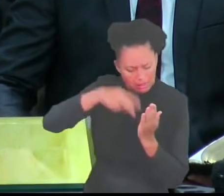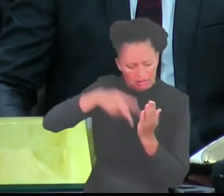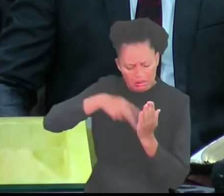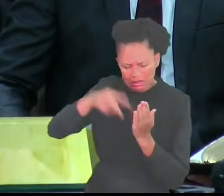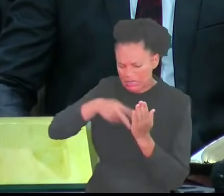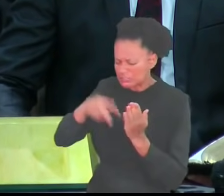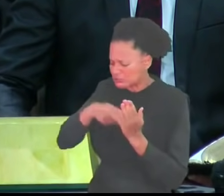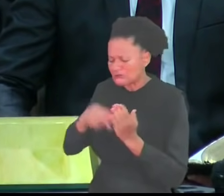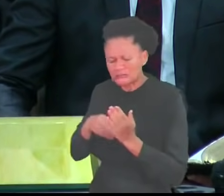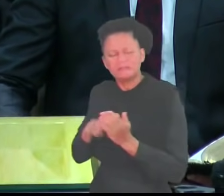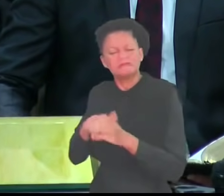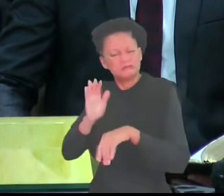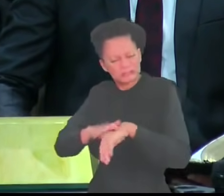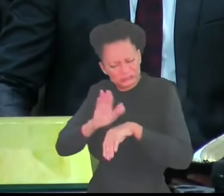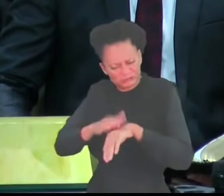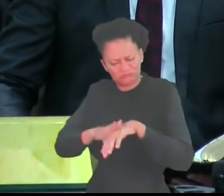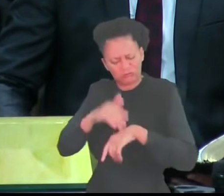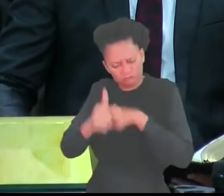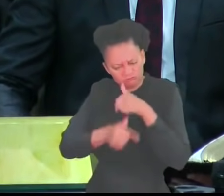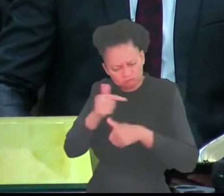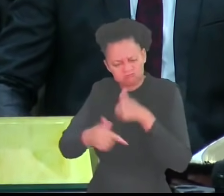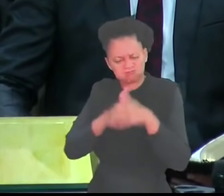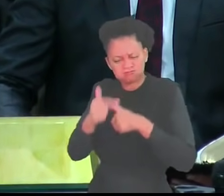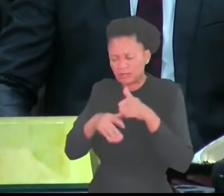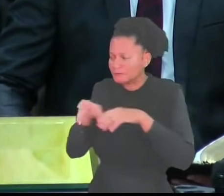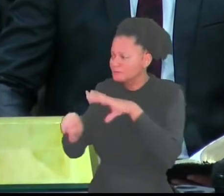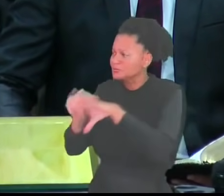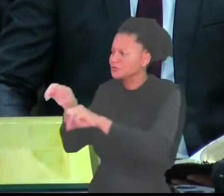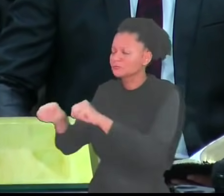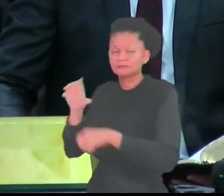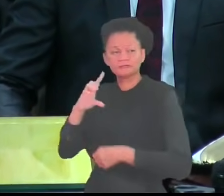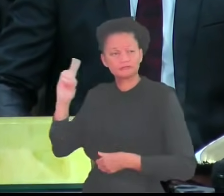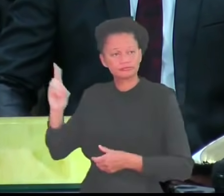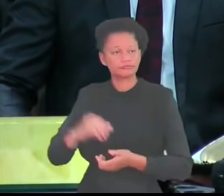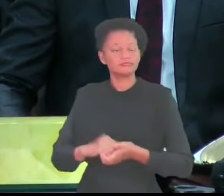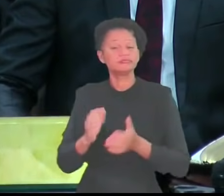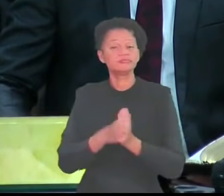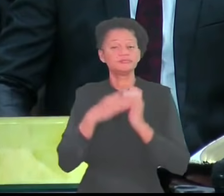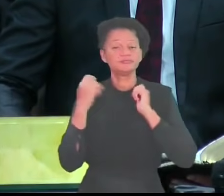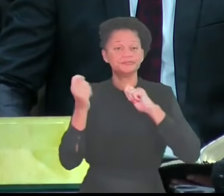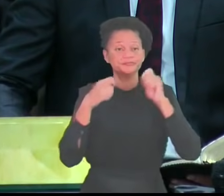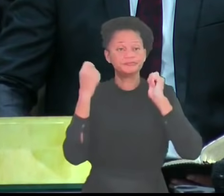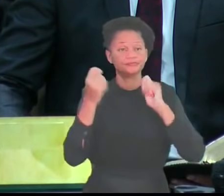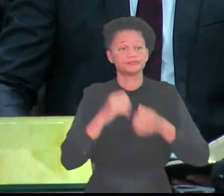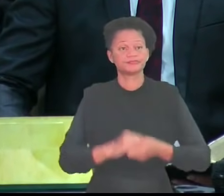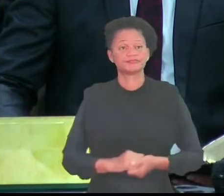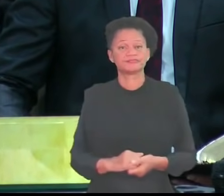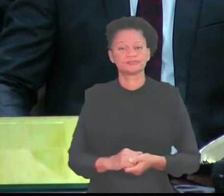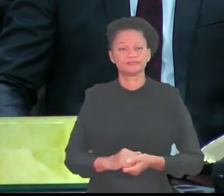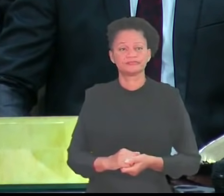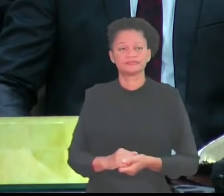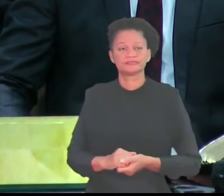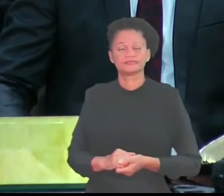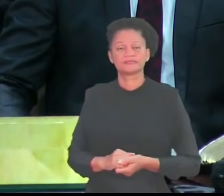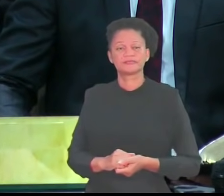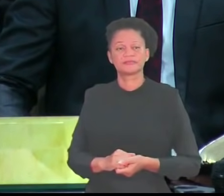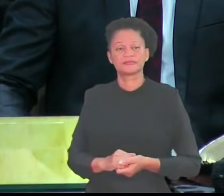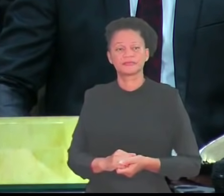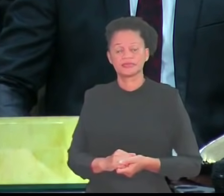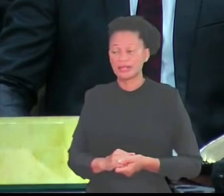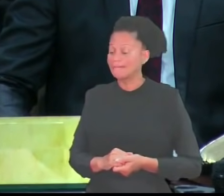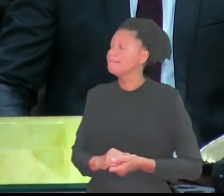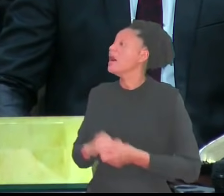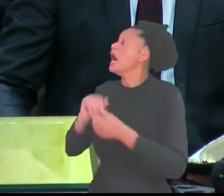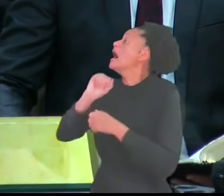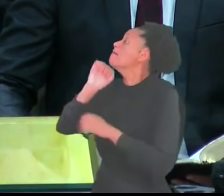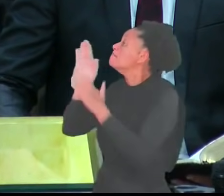tem que cavar buscando a Deus. Batei. Aleluia. Batei, abri-se-vos-á. É? Pedi,